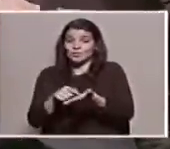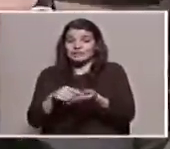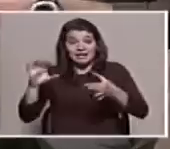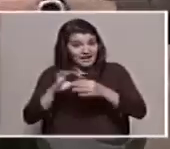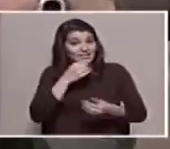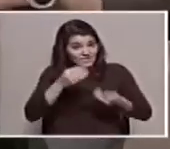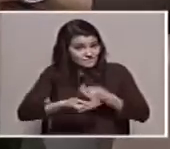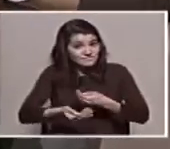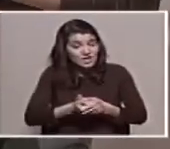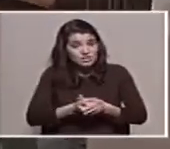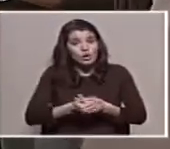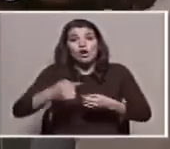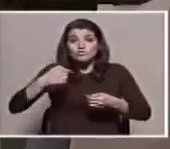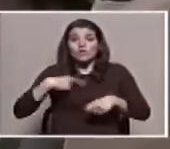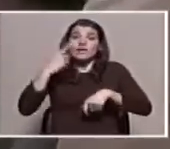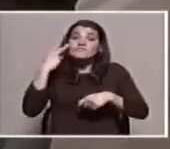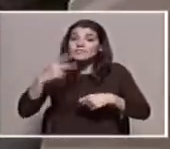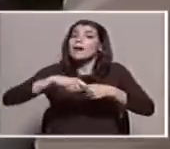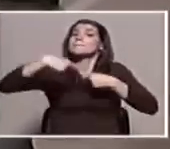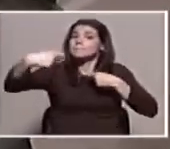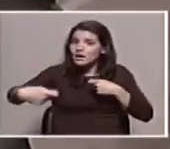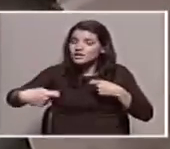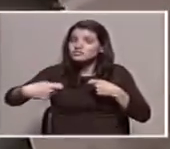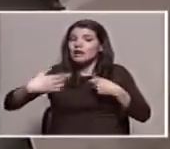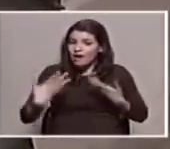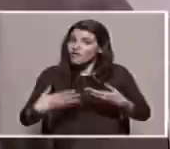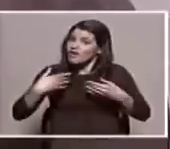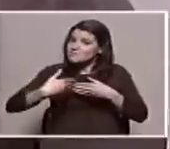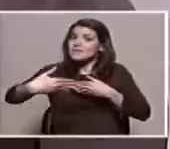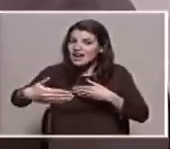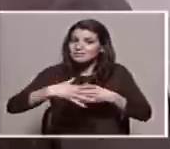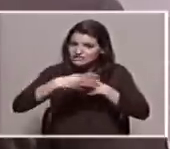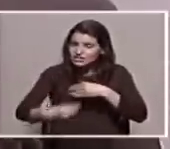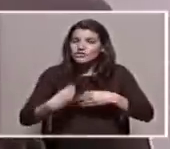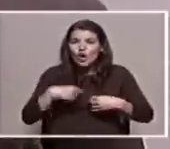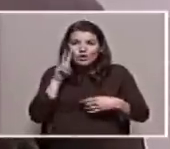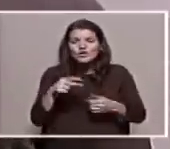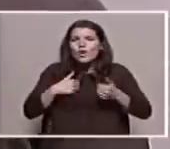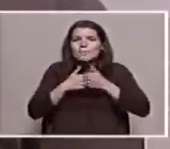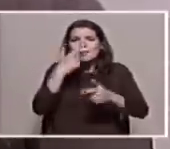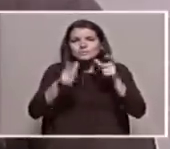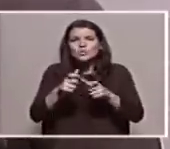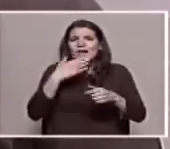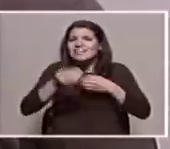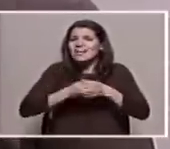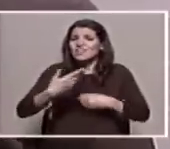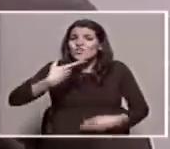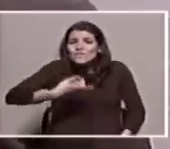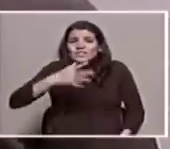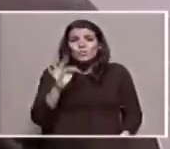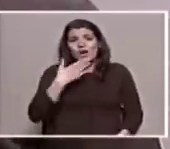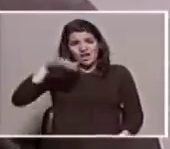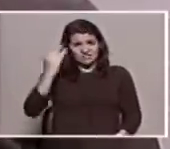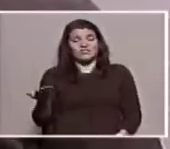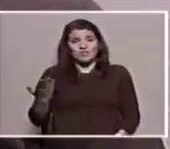o nosso envelhecimento nós cada vez duramos mais e eu percebi isso nas pessoas eu eu estou a acompanhar pessoas que já têm 94 anos portanto já não é a nossa geração a nossa geração